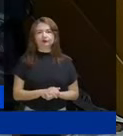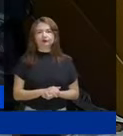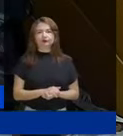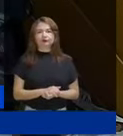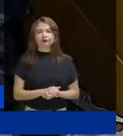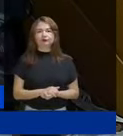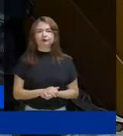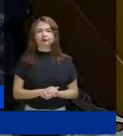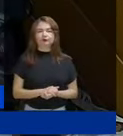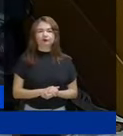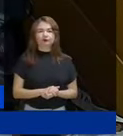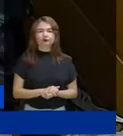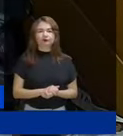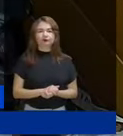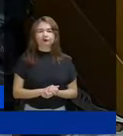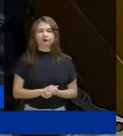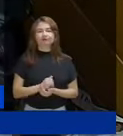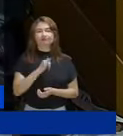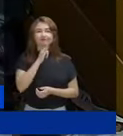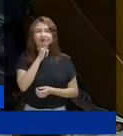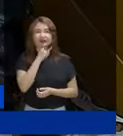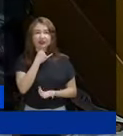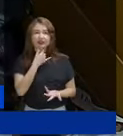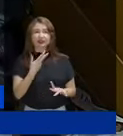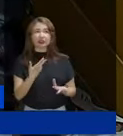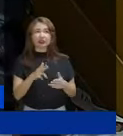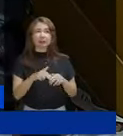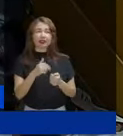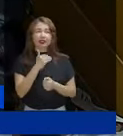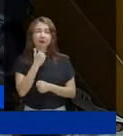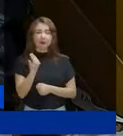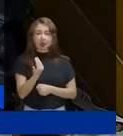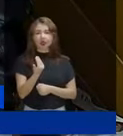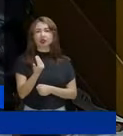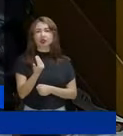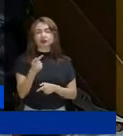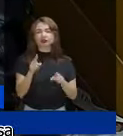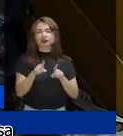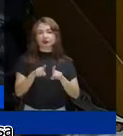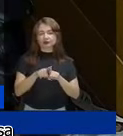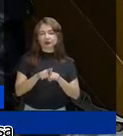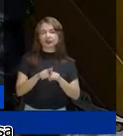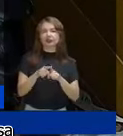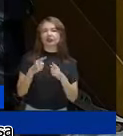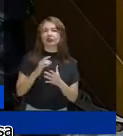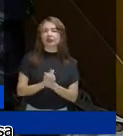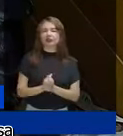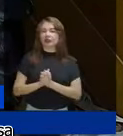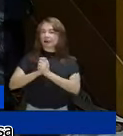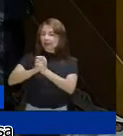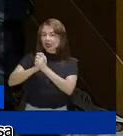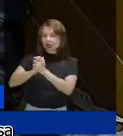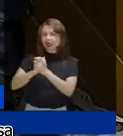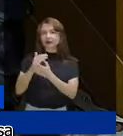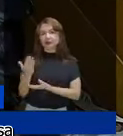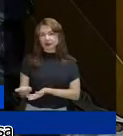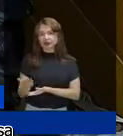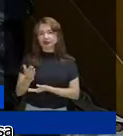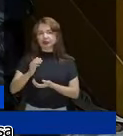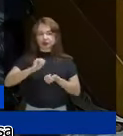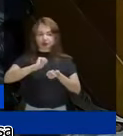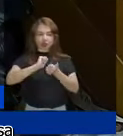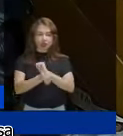num contraste da tristeza pelo seu falecimento, eu também parabenizo a nossa